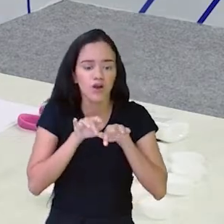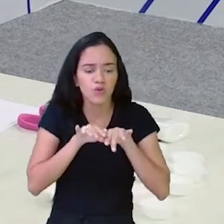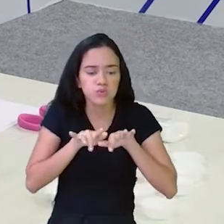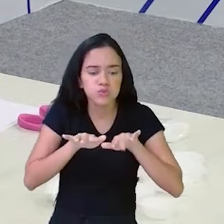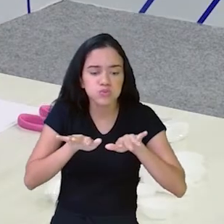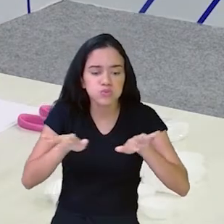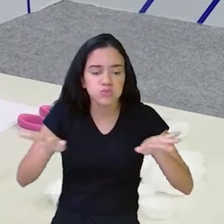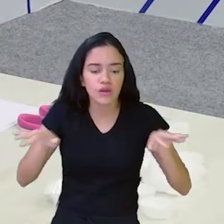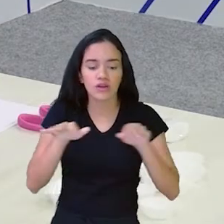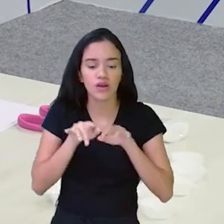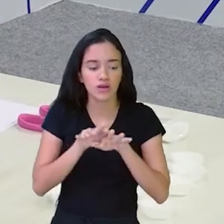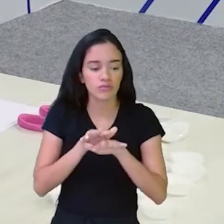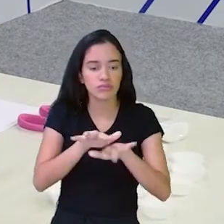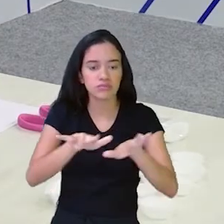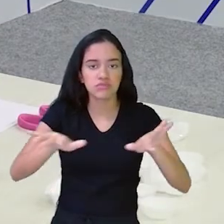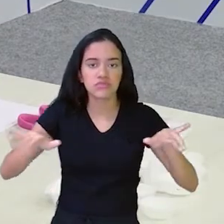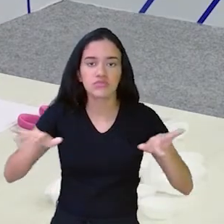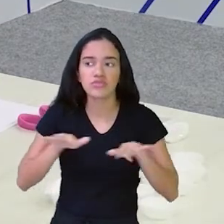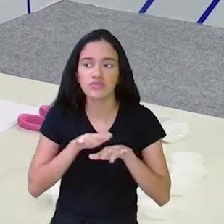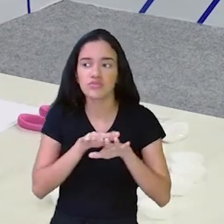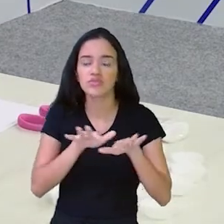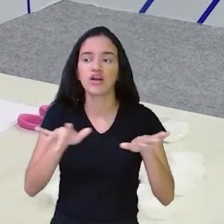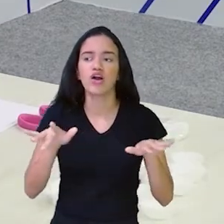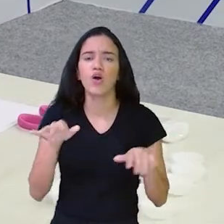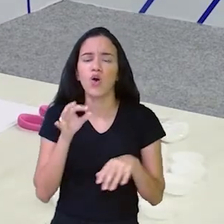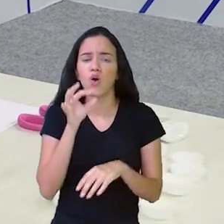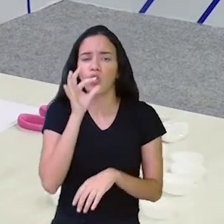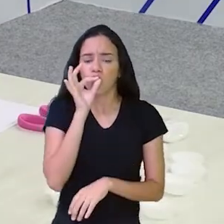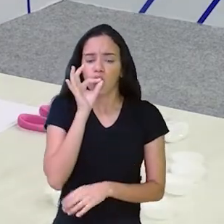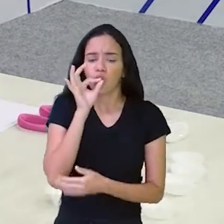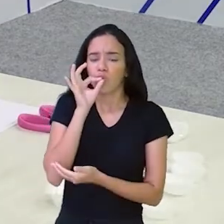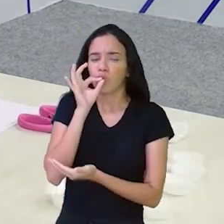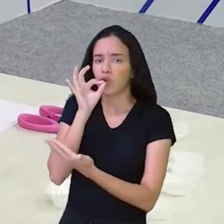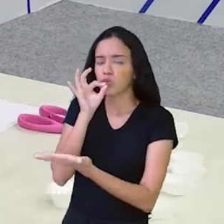como se você fosse formar um monstro.